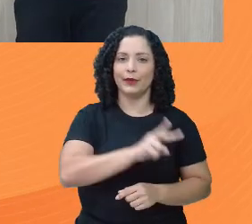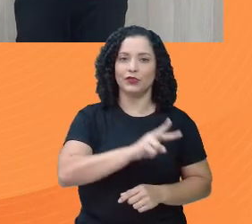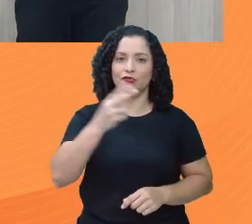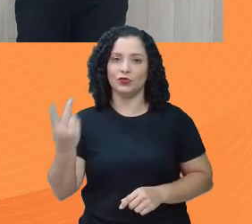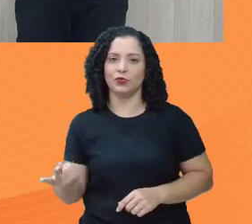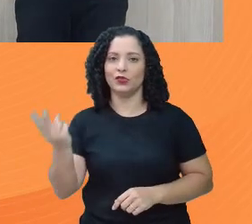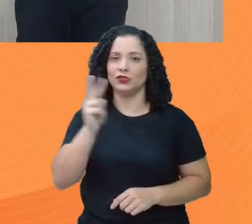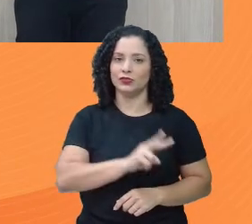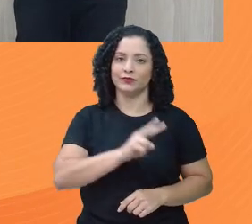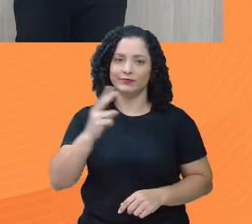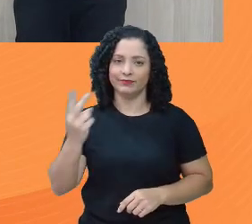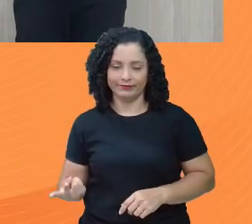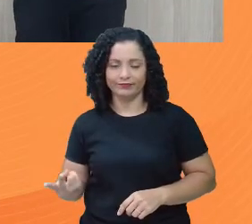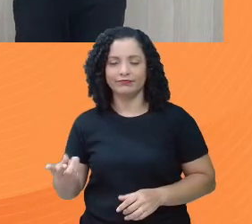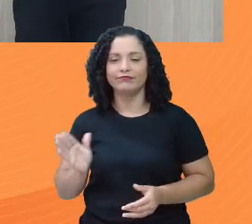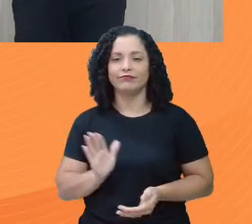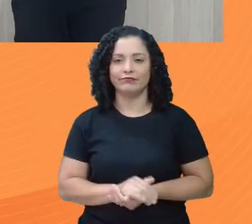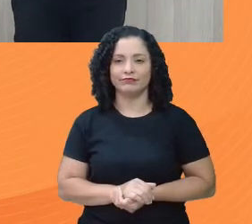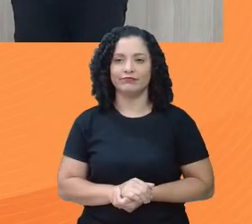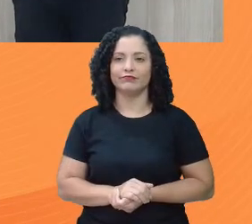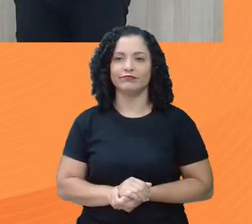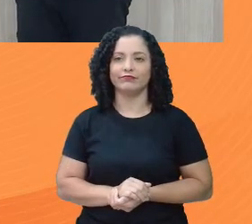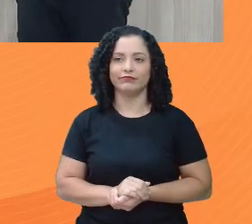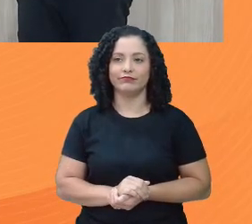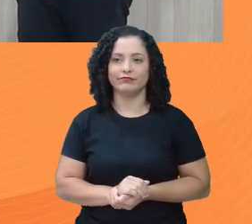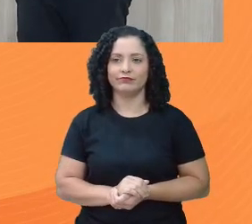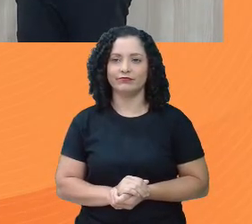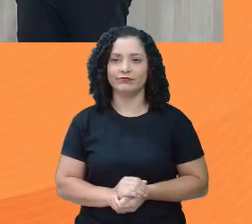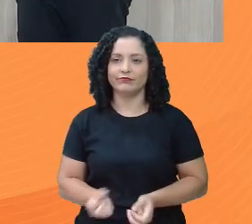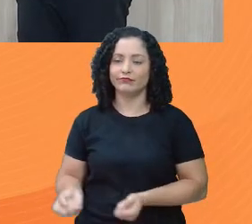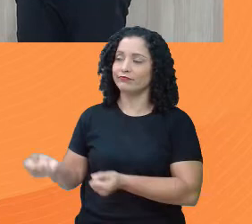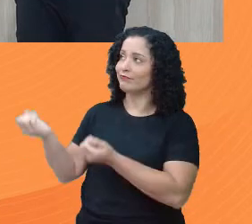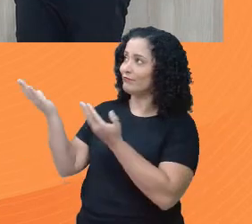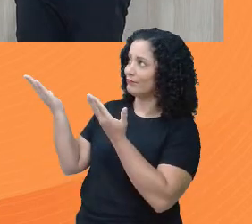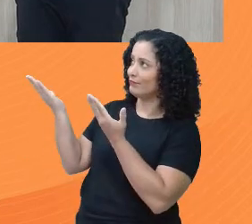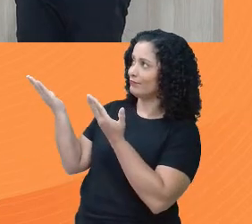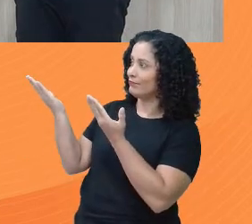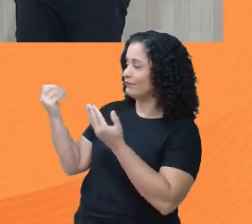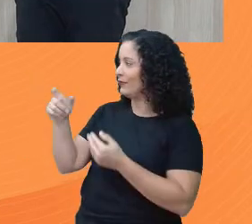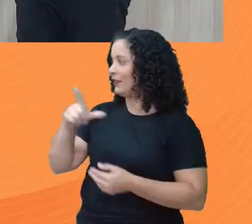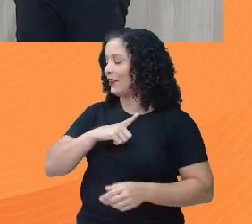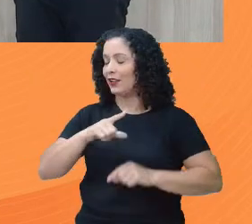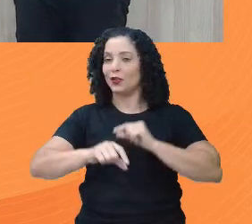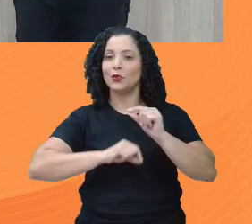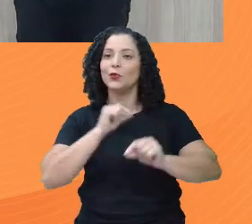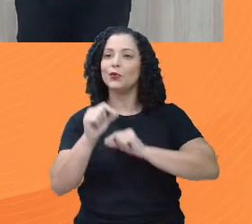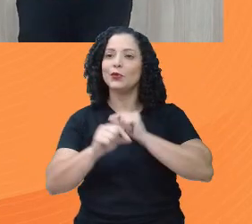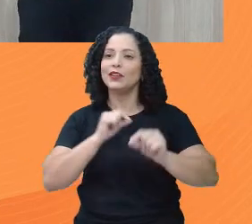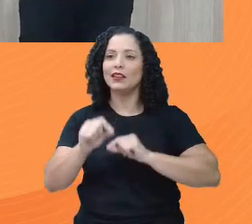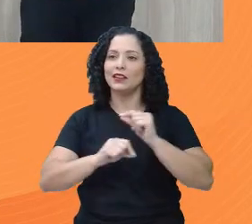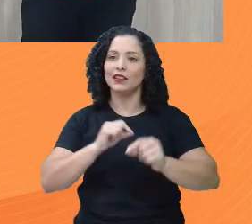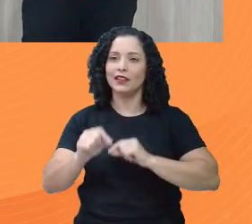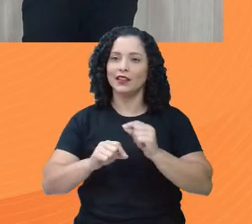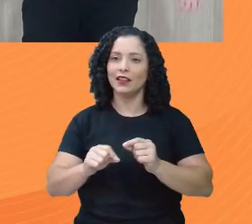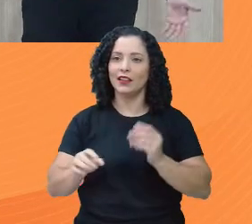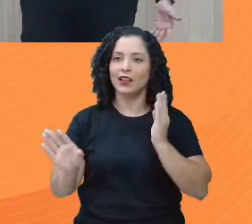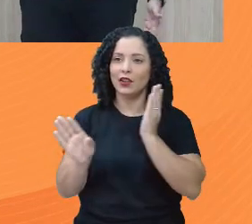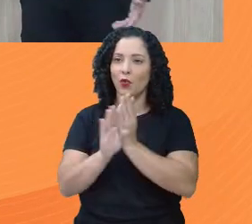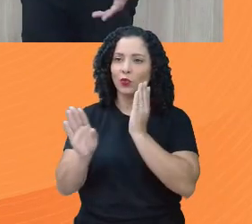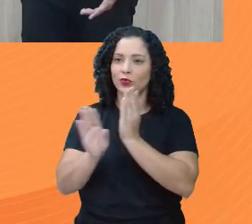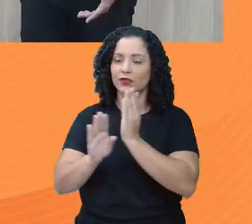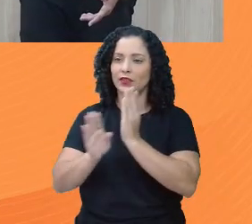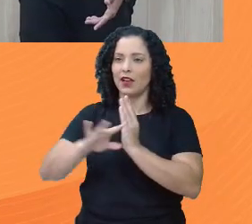equações ao mesmo tempo, certo? Então, eu tenho aqui, ó, as duas equações e encontro como